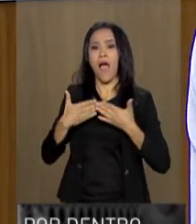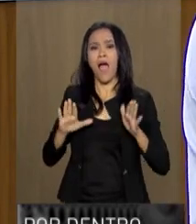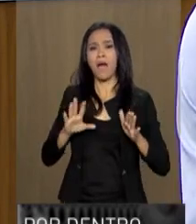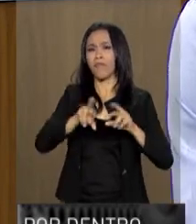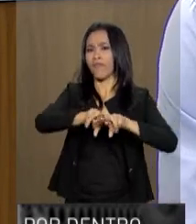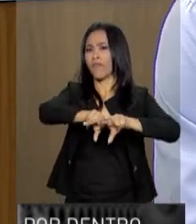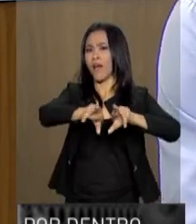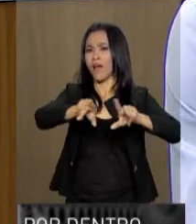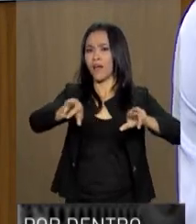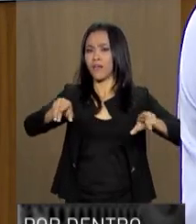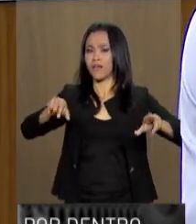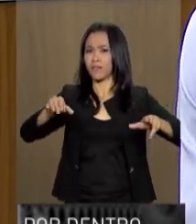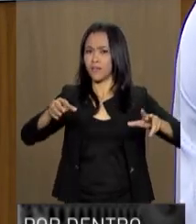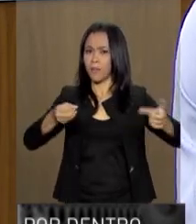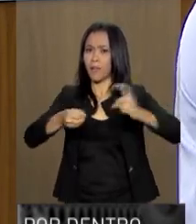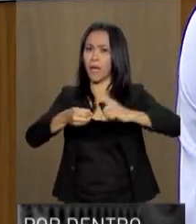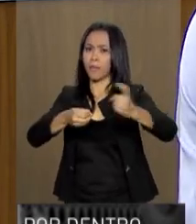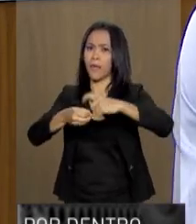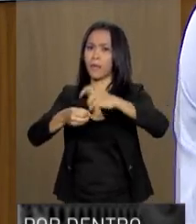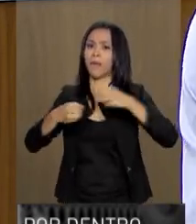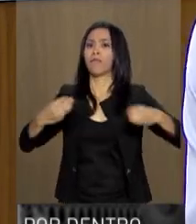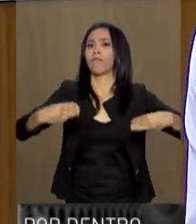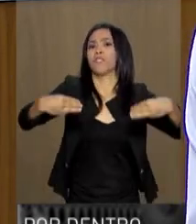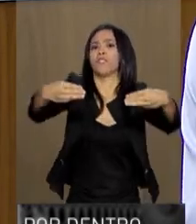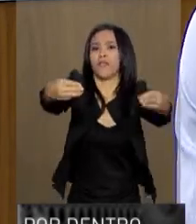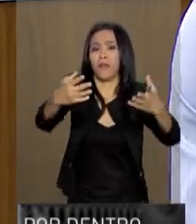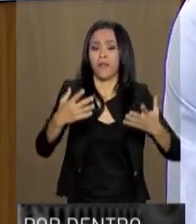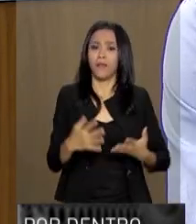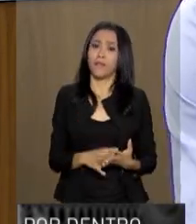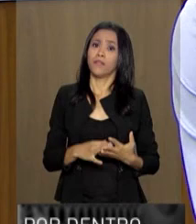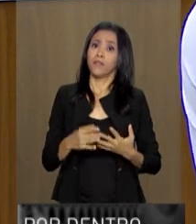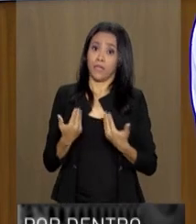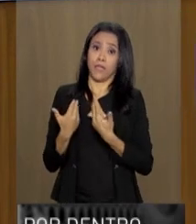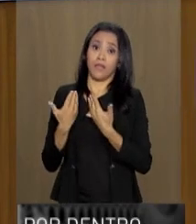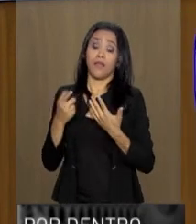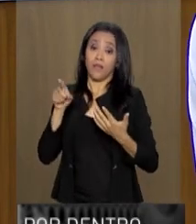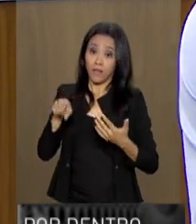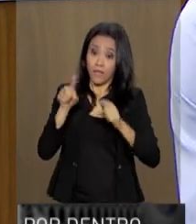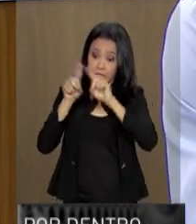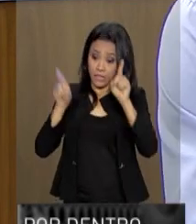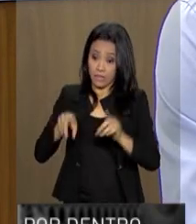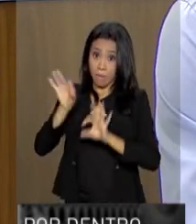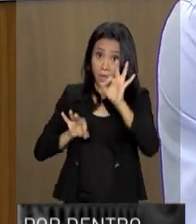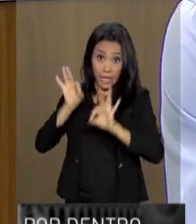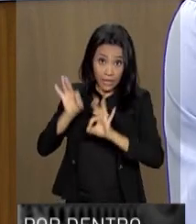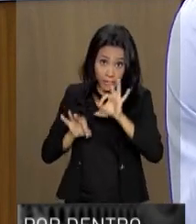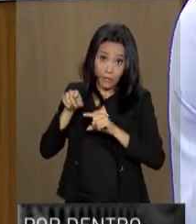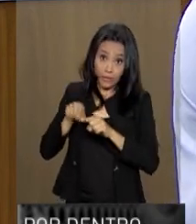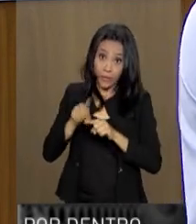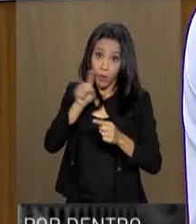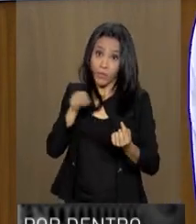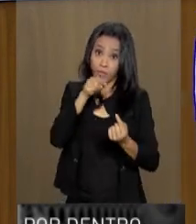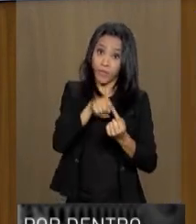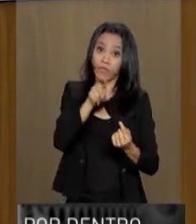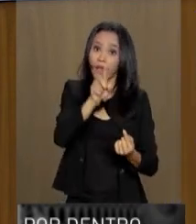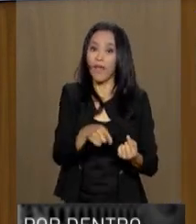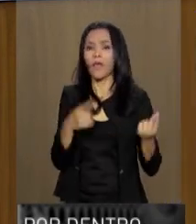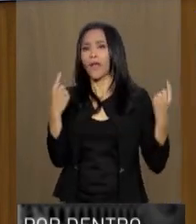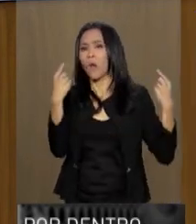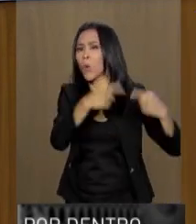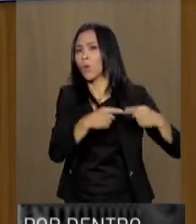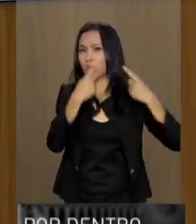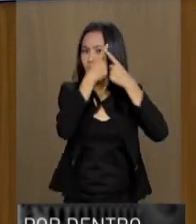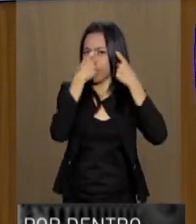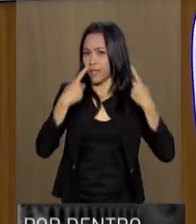editais de financiamento de parceria de programas do plano juventude viva que visa justamente combater a violência